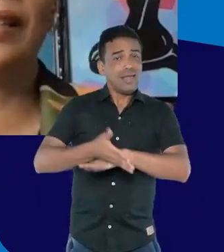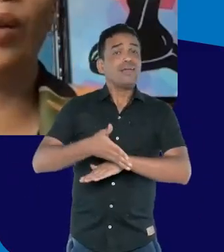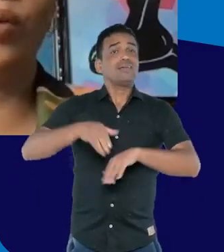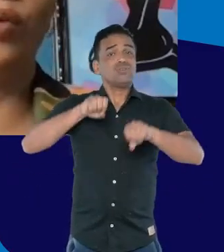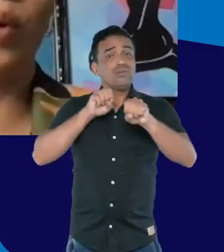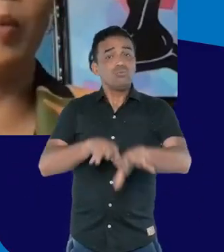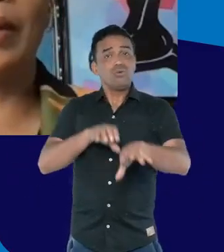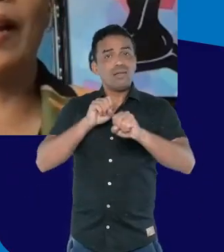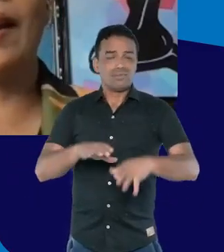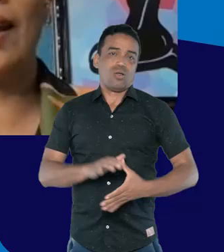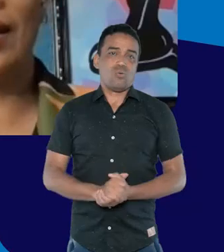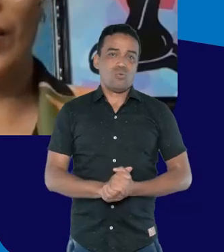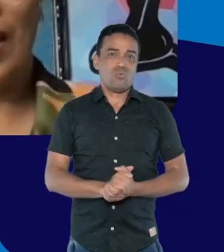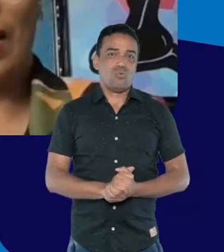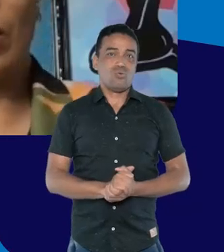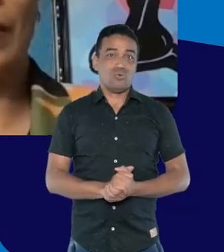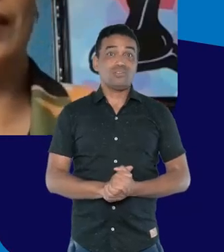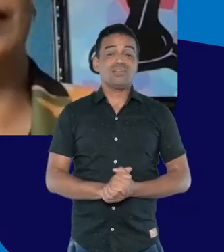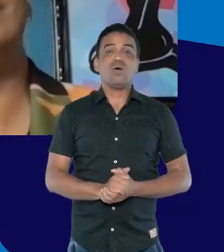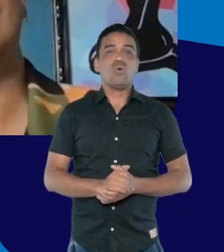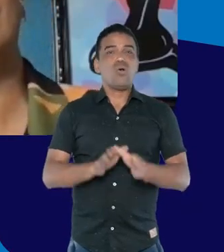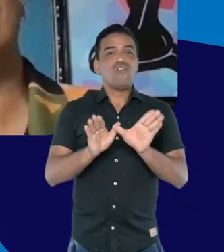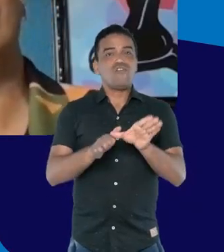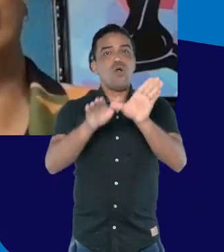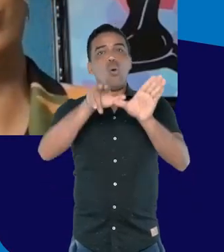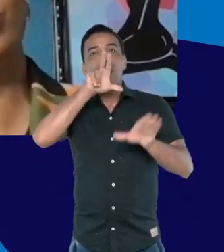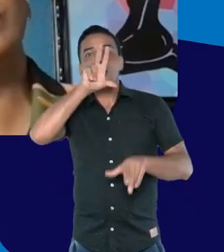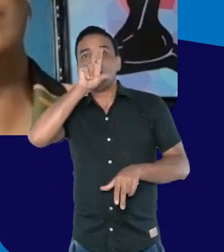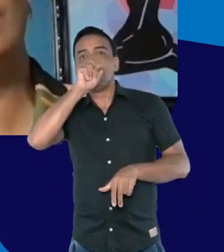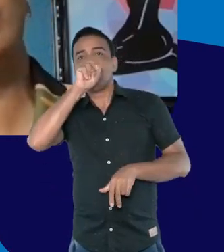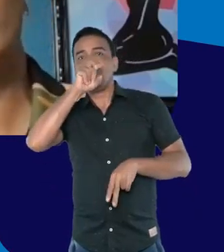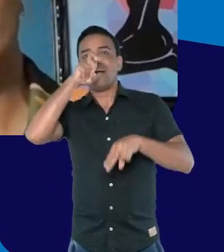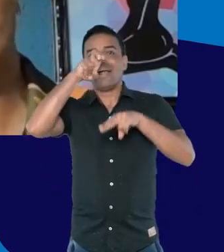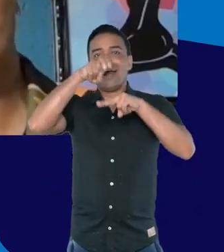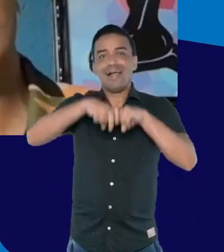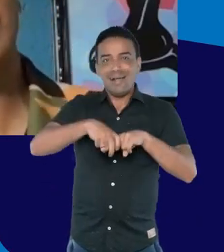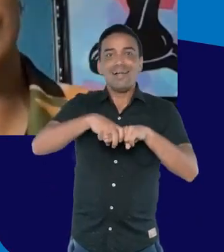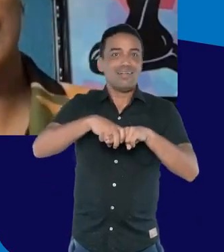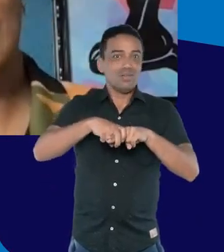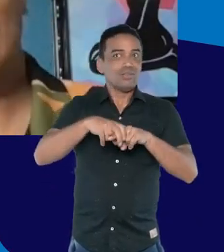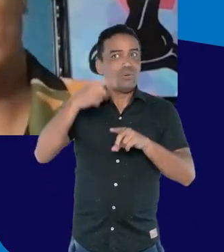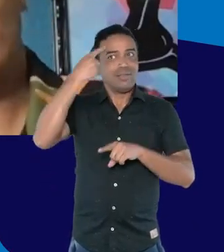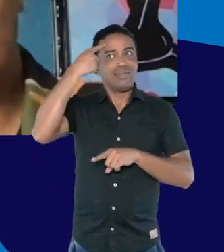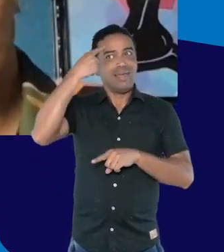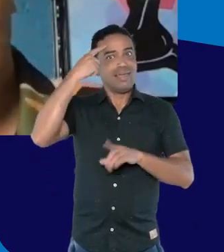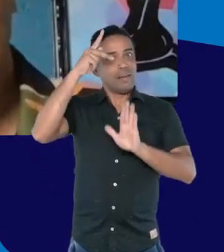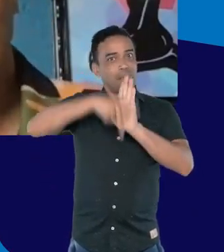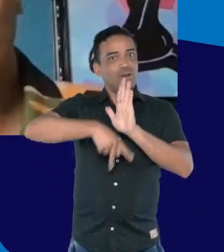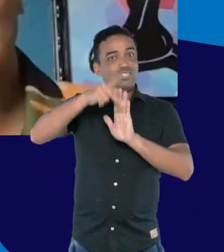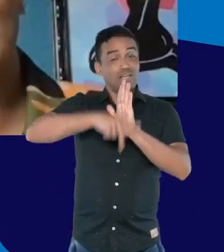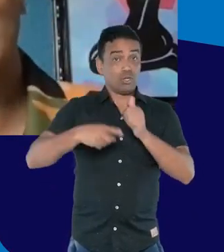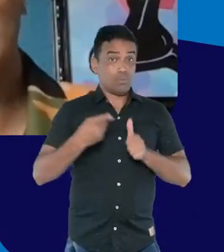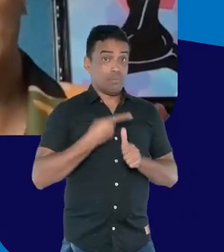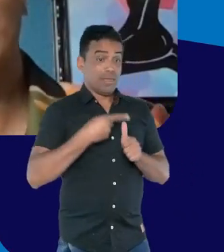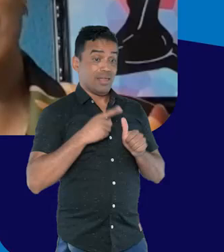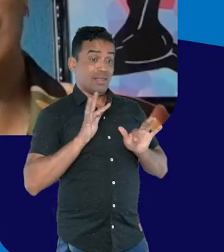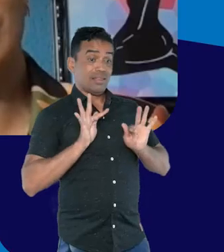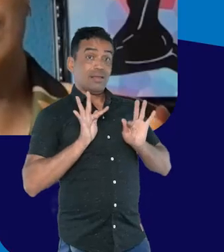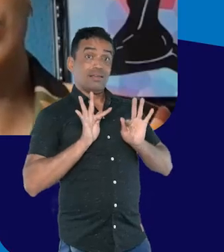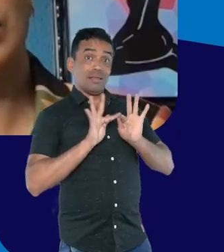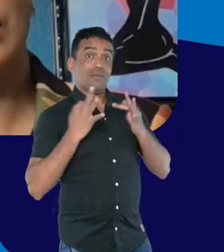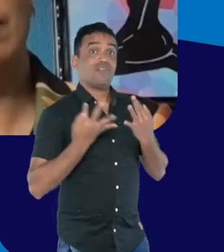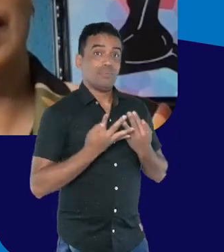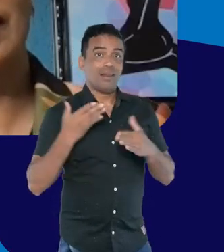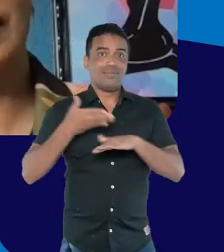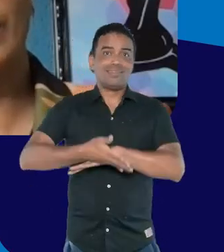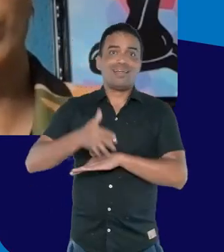educação. Então, o Voa Papagaio é uma materialização de uma ideia, de um projeto. Eu fui a primeira da minha família a entrar na